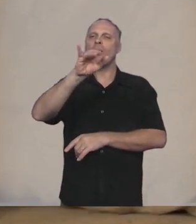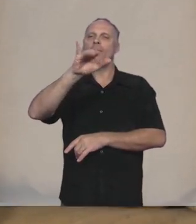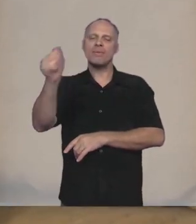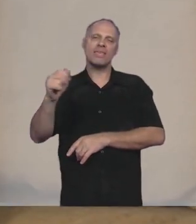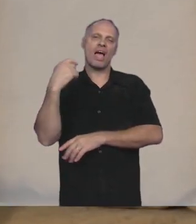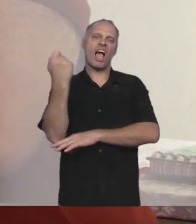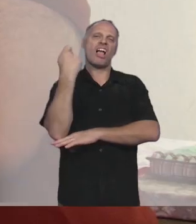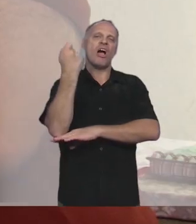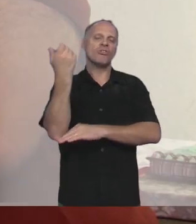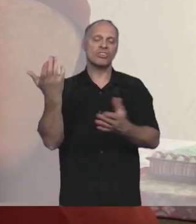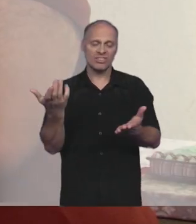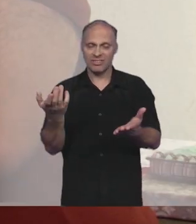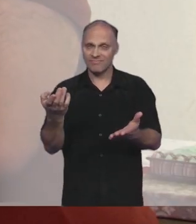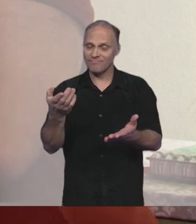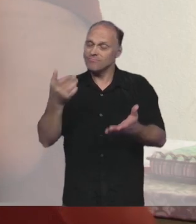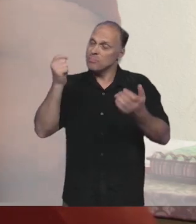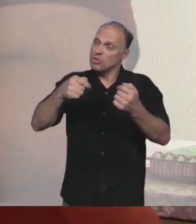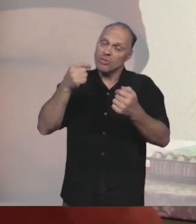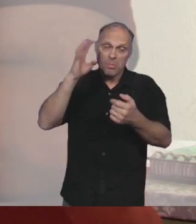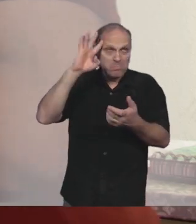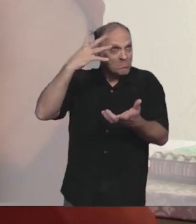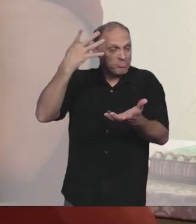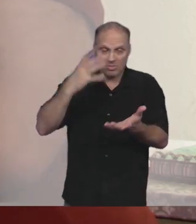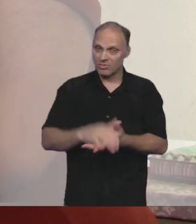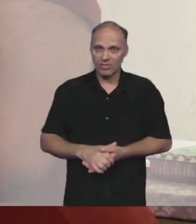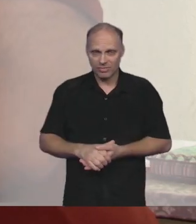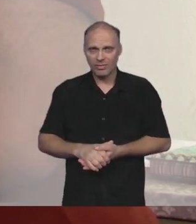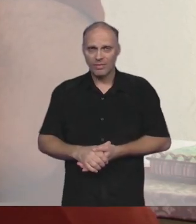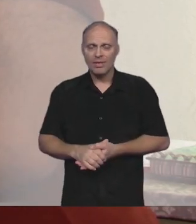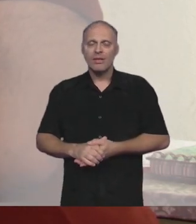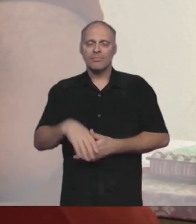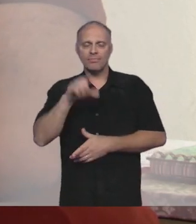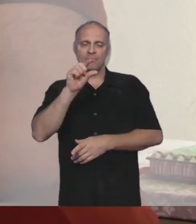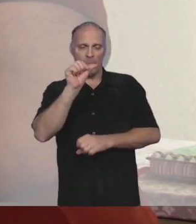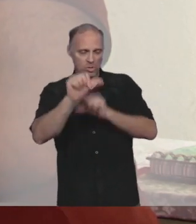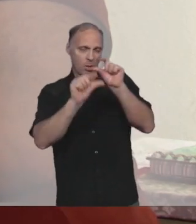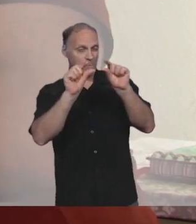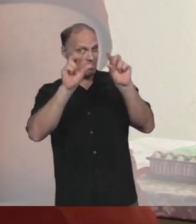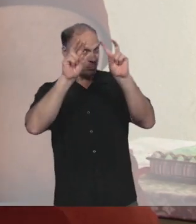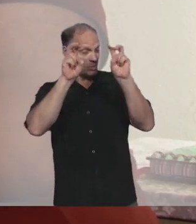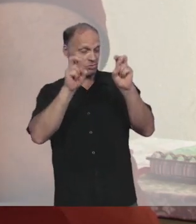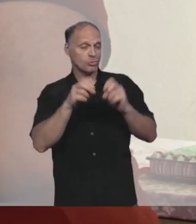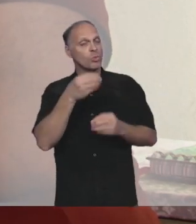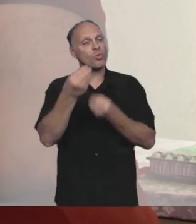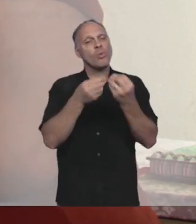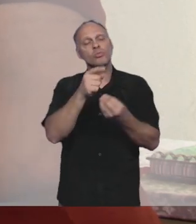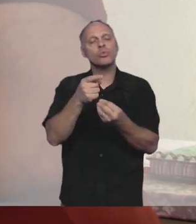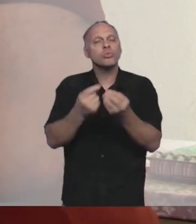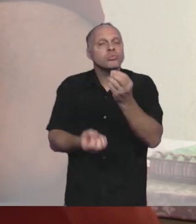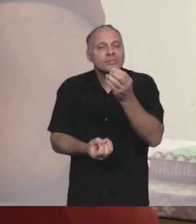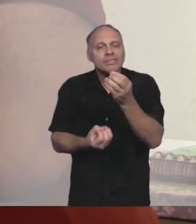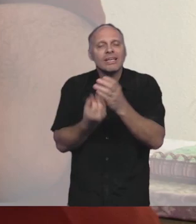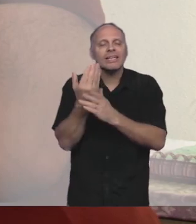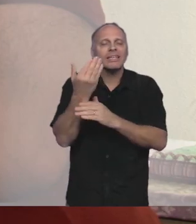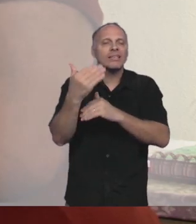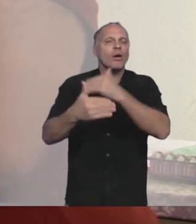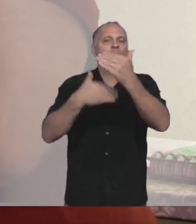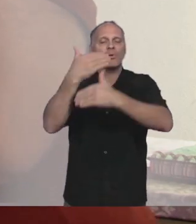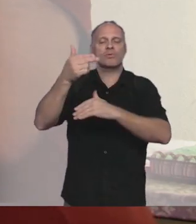de assunto, assim, como é que tu constrói os seus personagens, assim? Como é que é o teu processo?